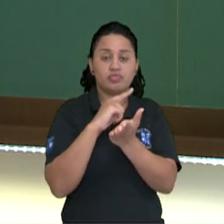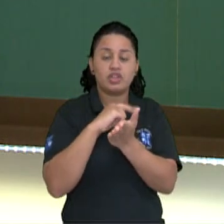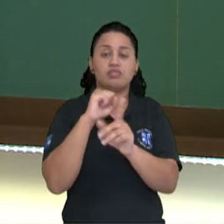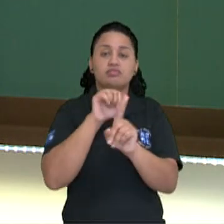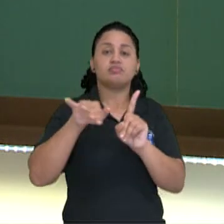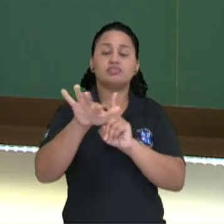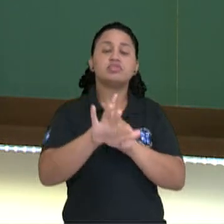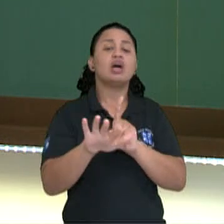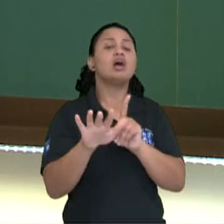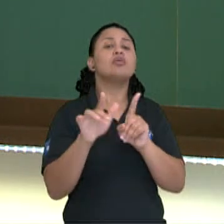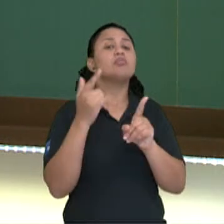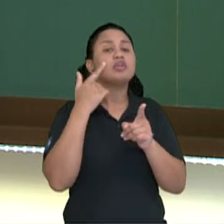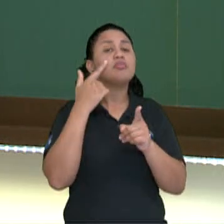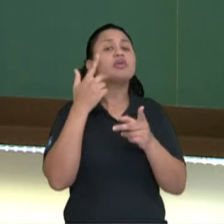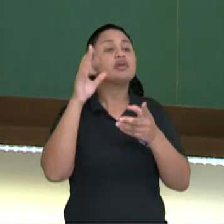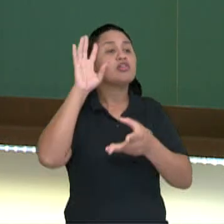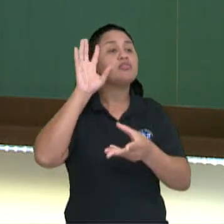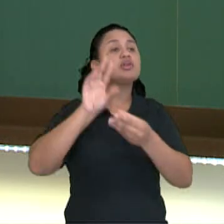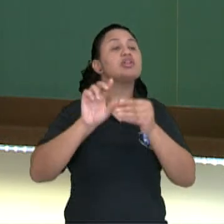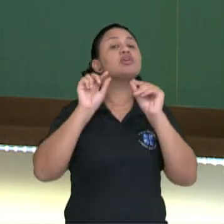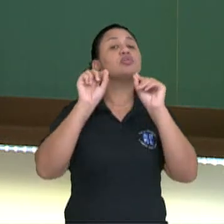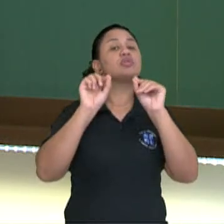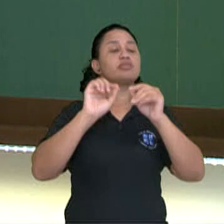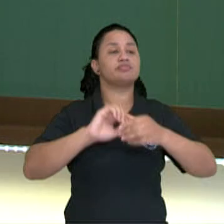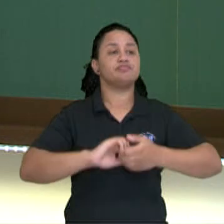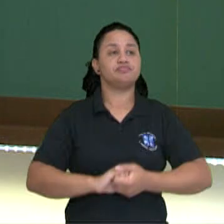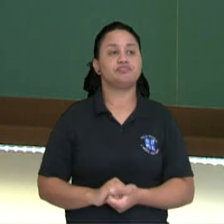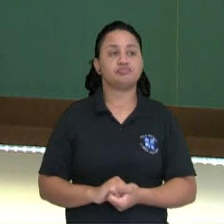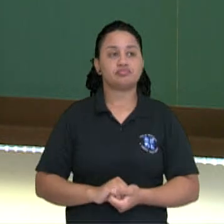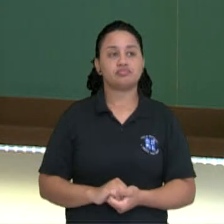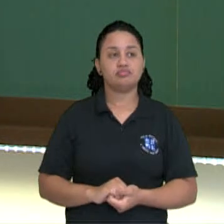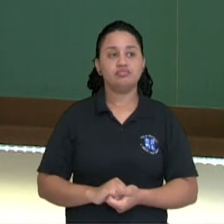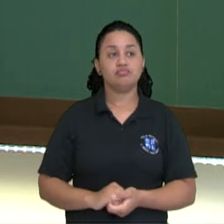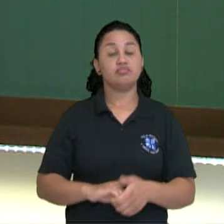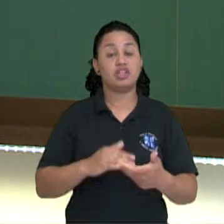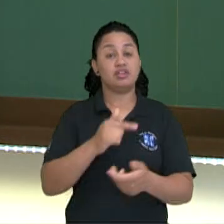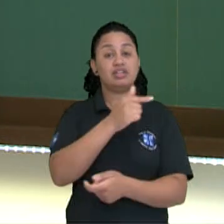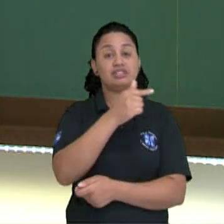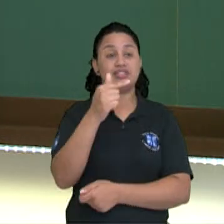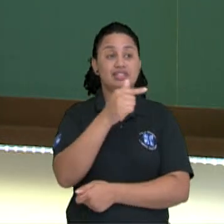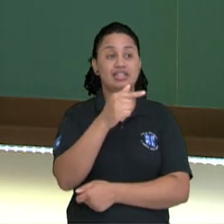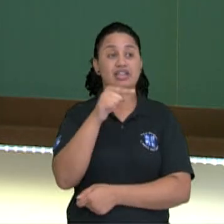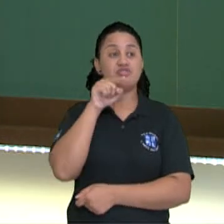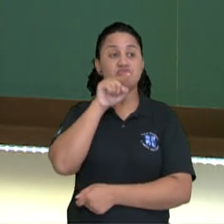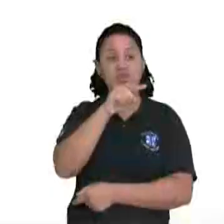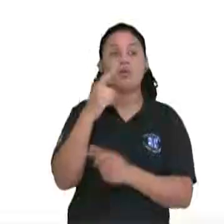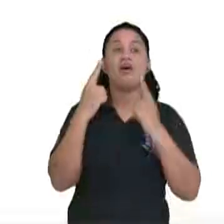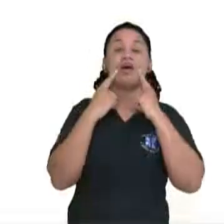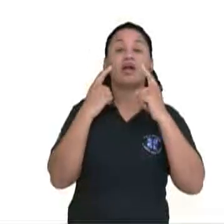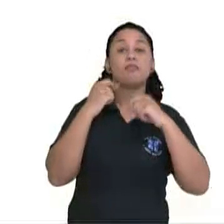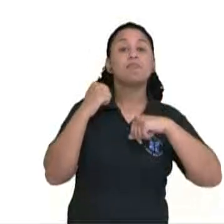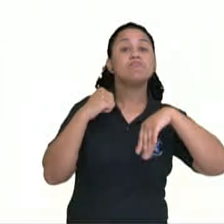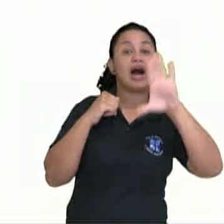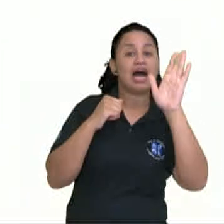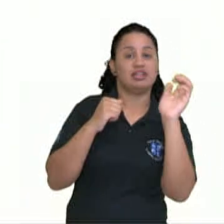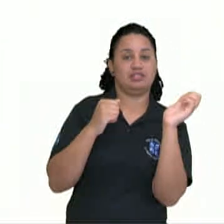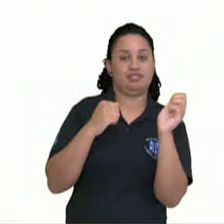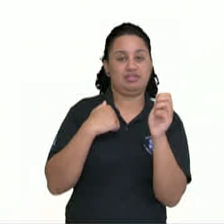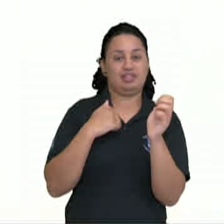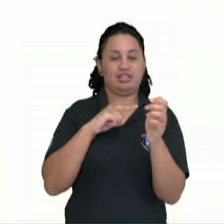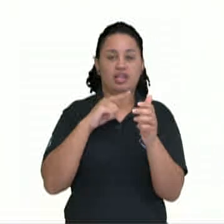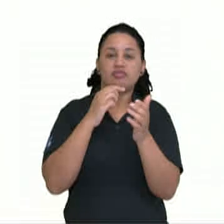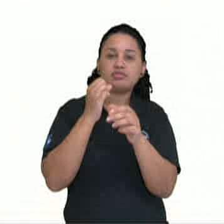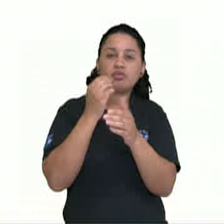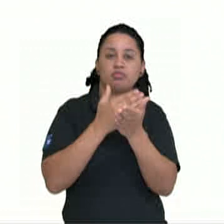pode deduzir? Vamos conferir. As 77 mil reclamações a mais no começo de